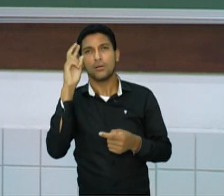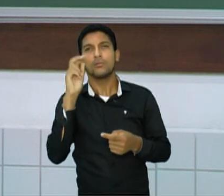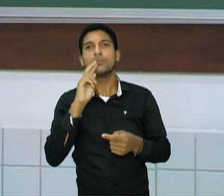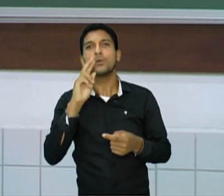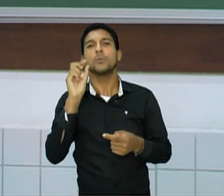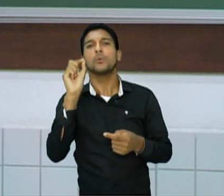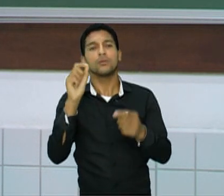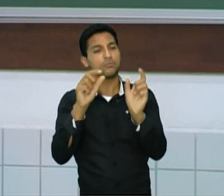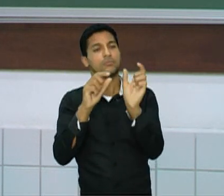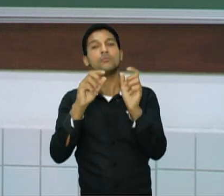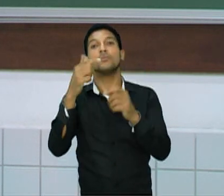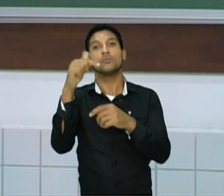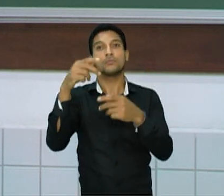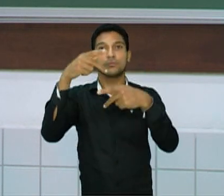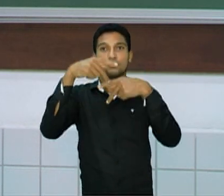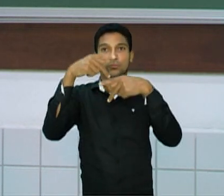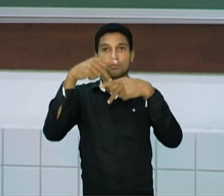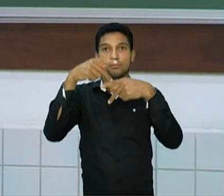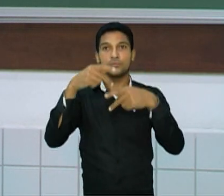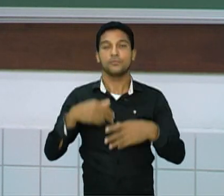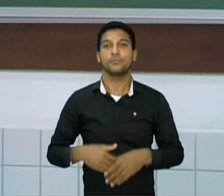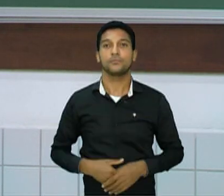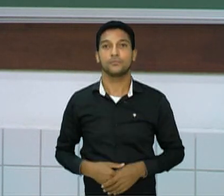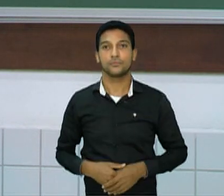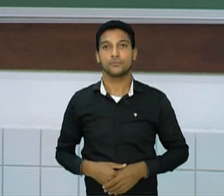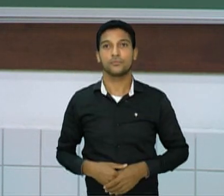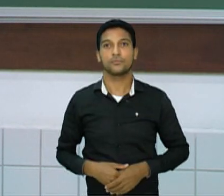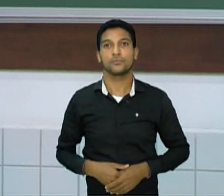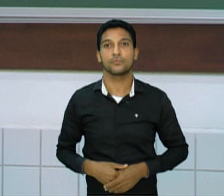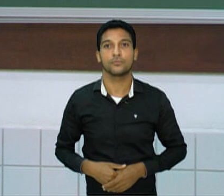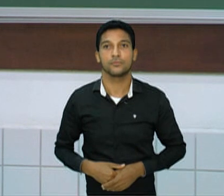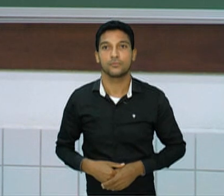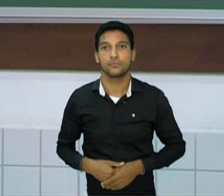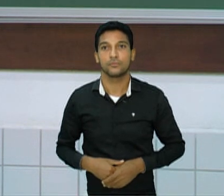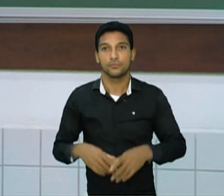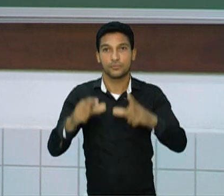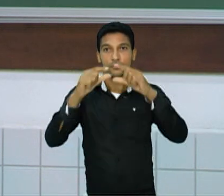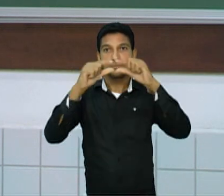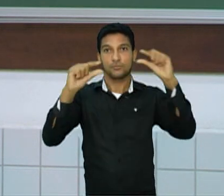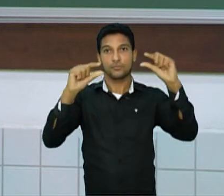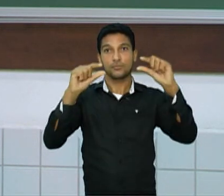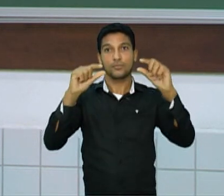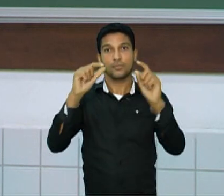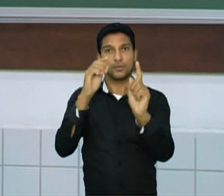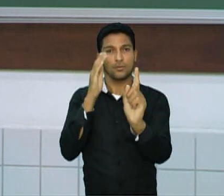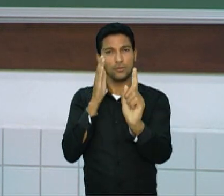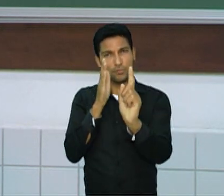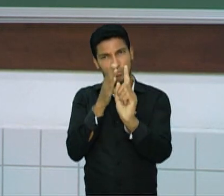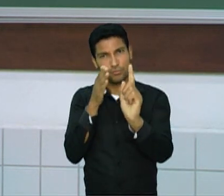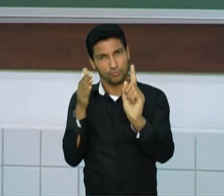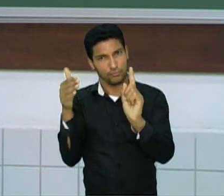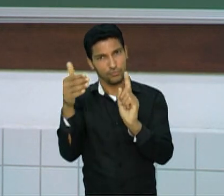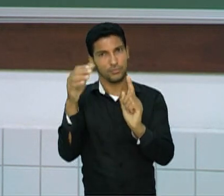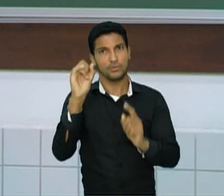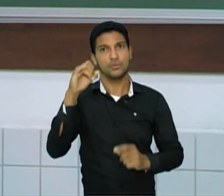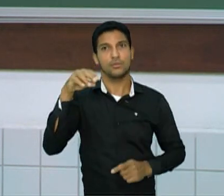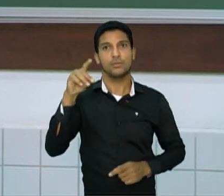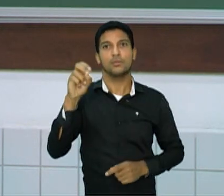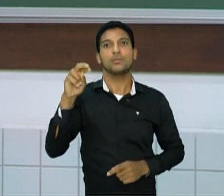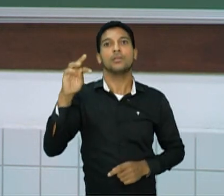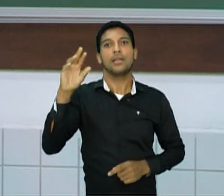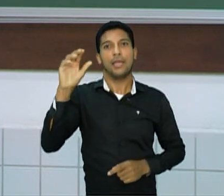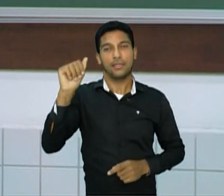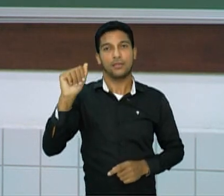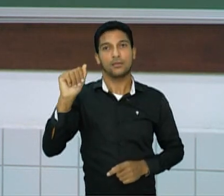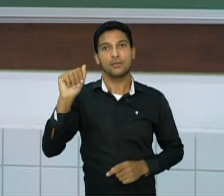preposição, tá? Estudamos a objetiva indireta, aquela que vem preposicionada logo depois do verbo. Então, a que vem